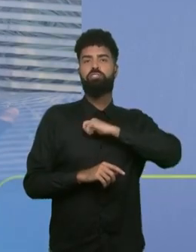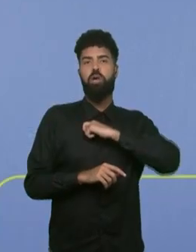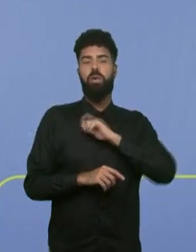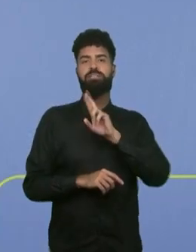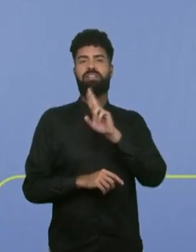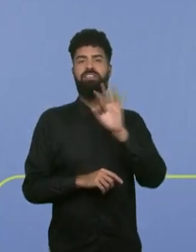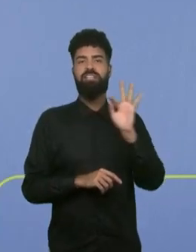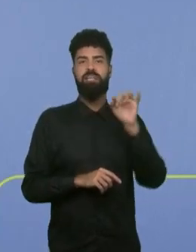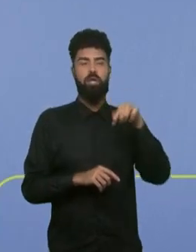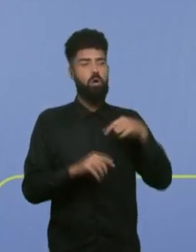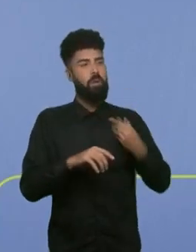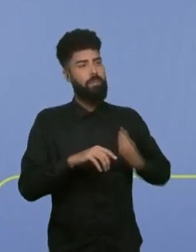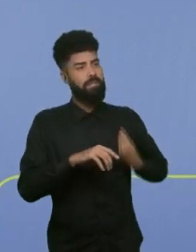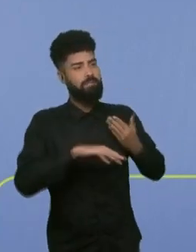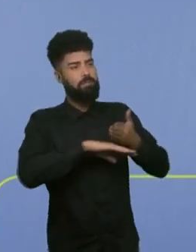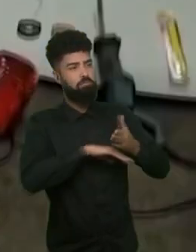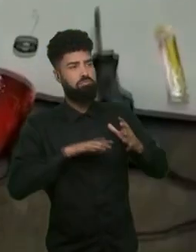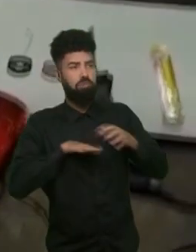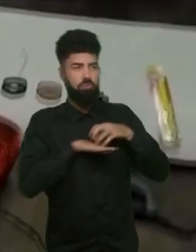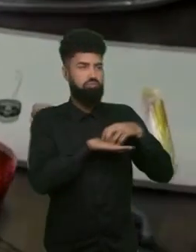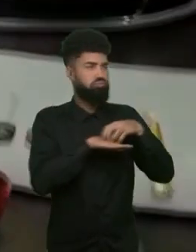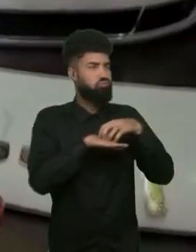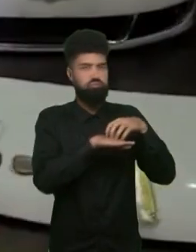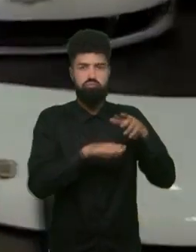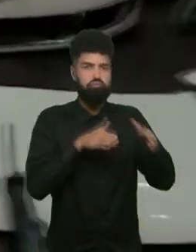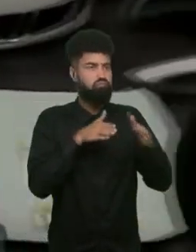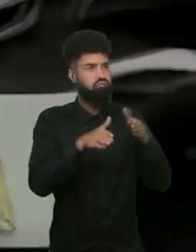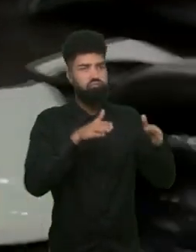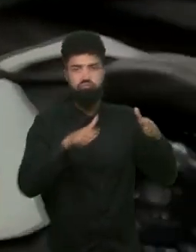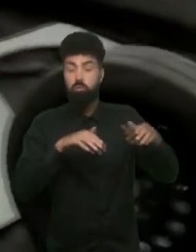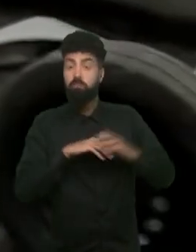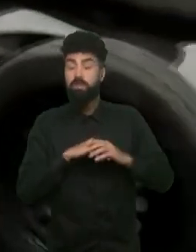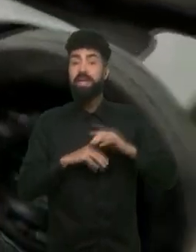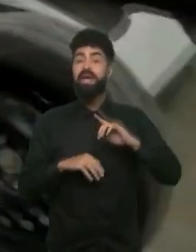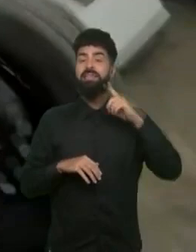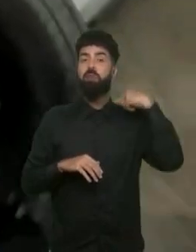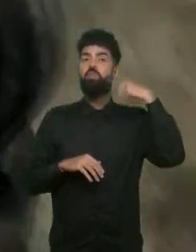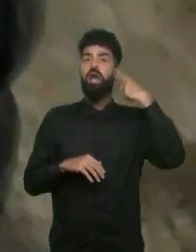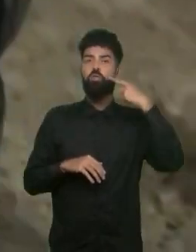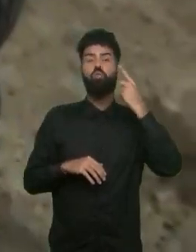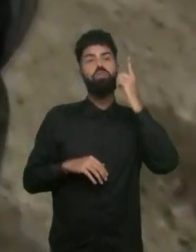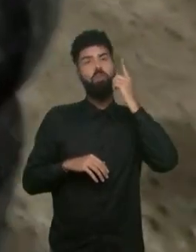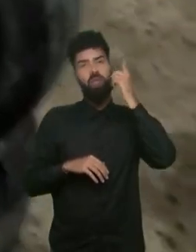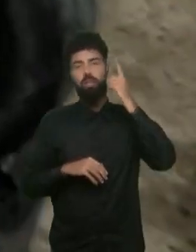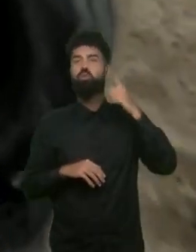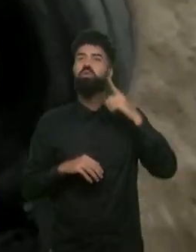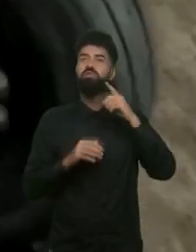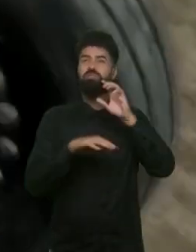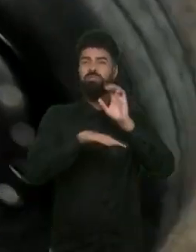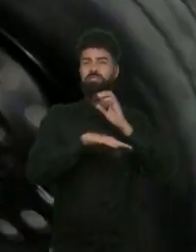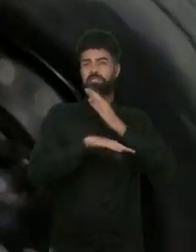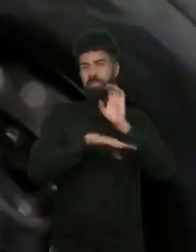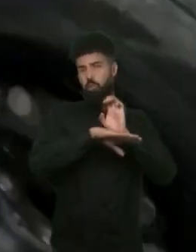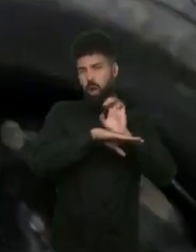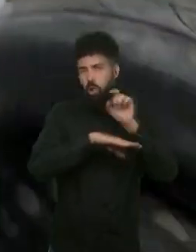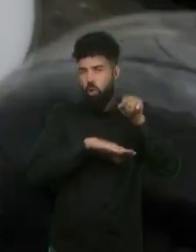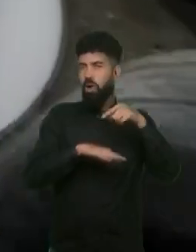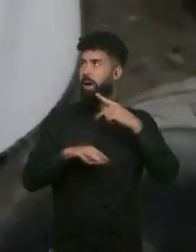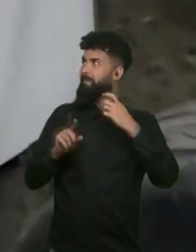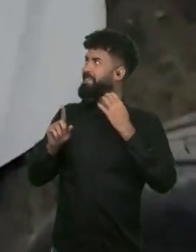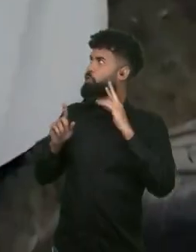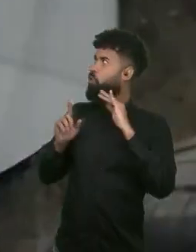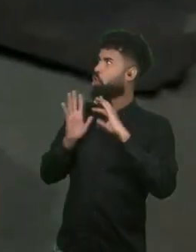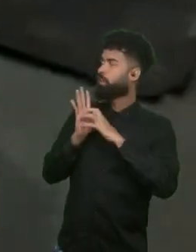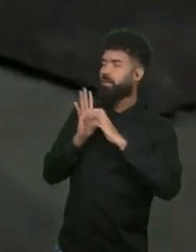Federal, participaram da operação. O deputado estadual do Patriotas, Kleber Escolano de Almeida, conhecido como